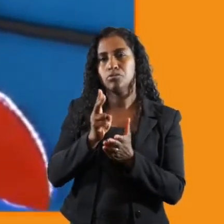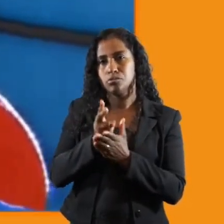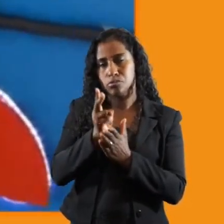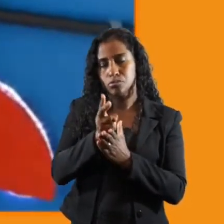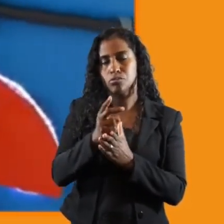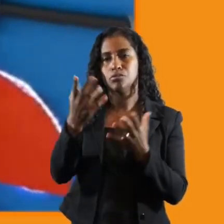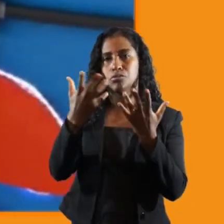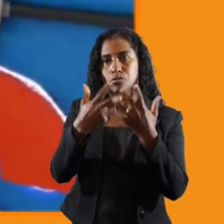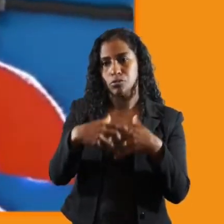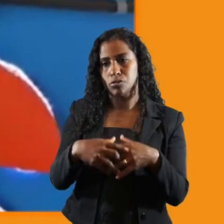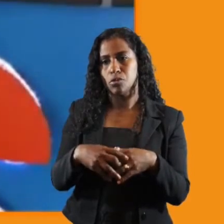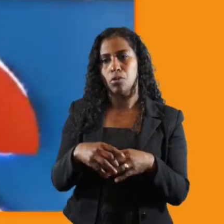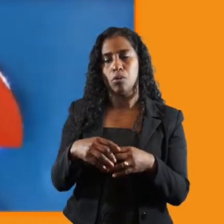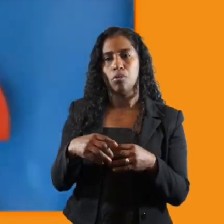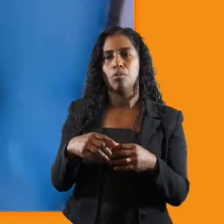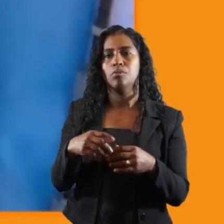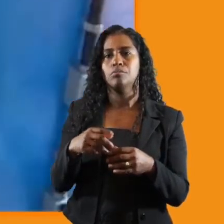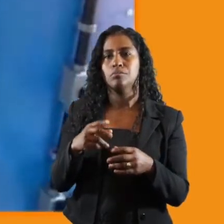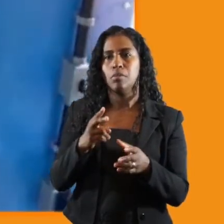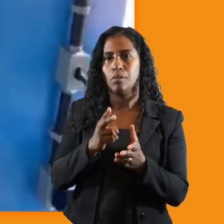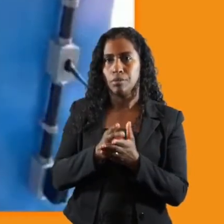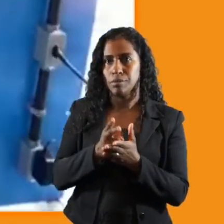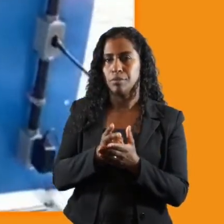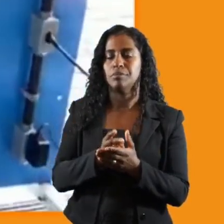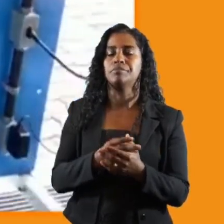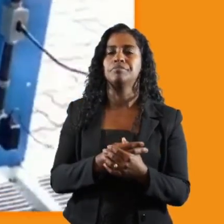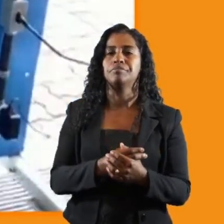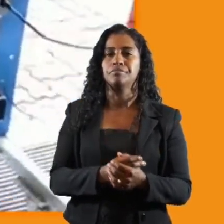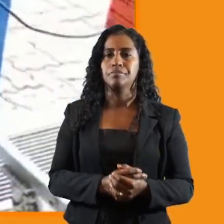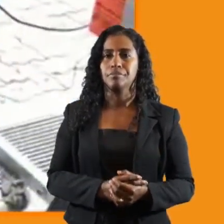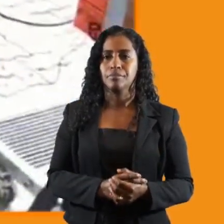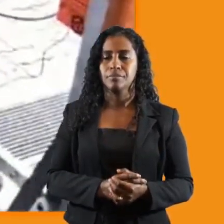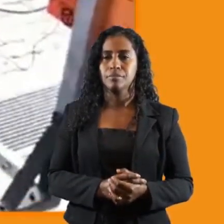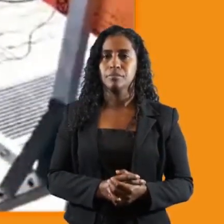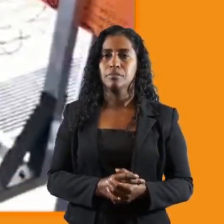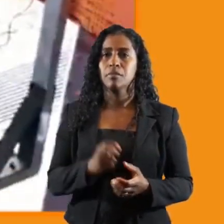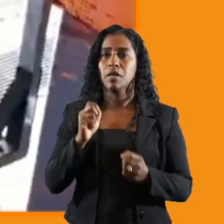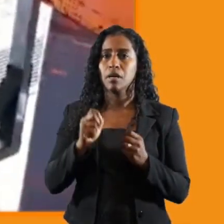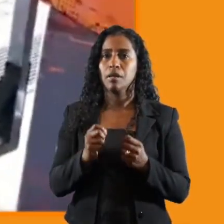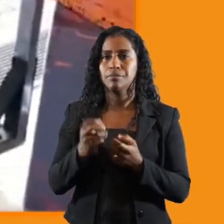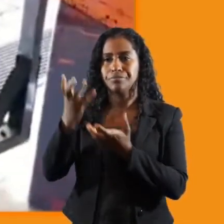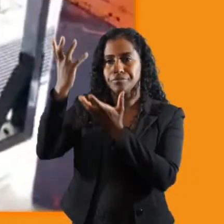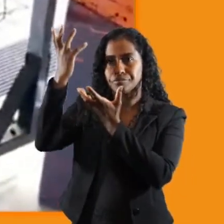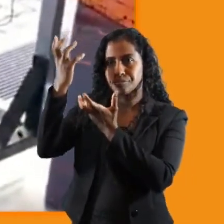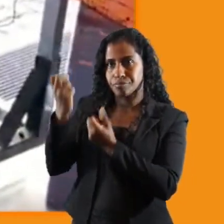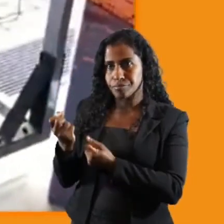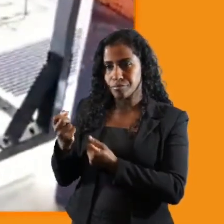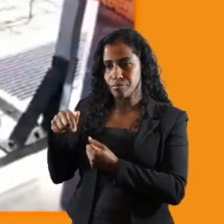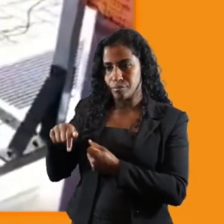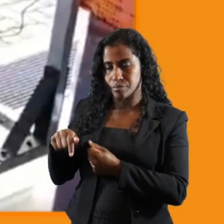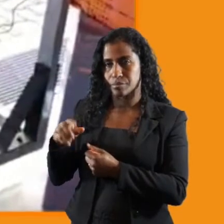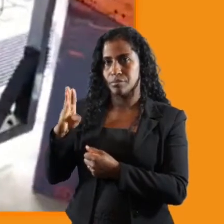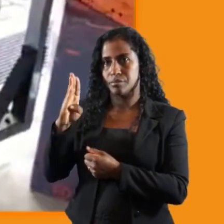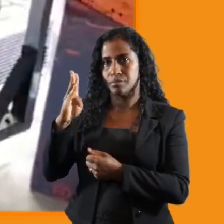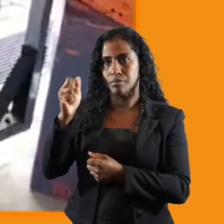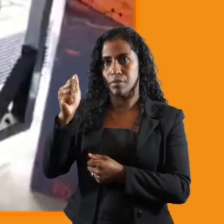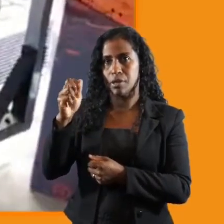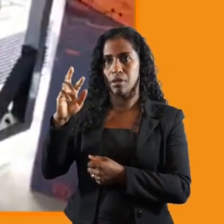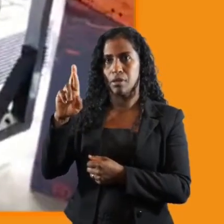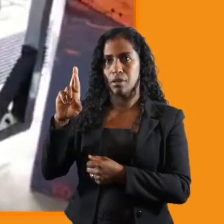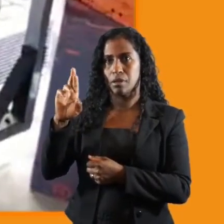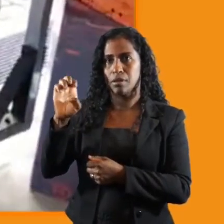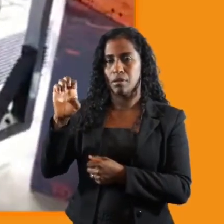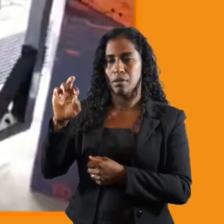dispositivos ligados e conectados. Tá? Quem é o armazenador de energia é a bateria. Entendi. Em contrapartida, se eu quiser fazer um